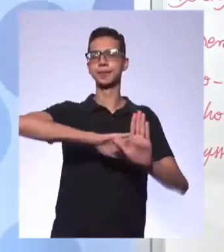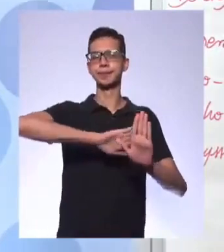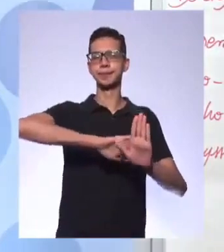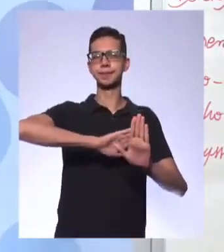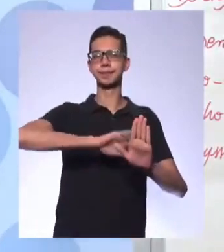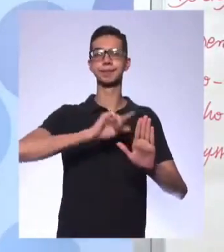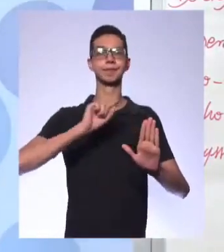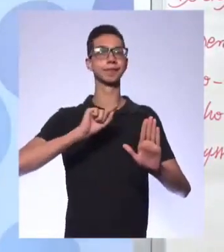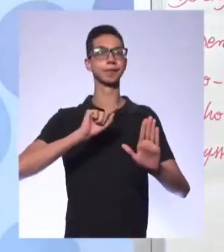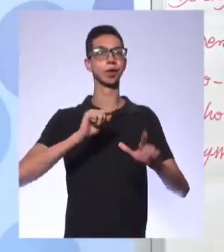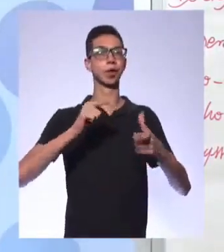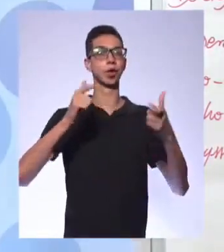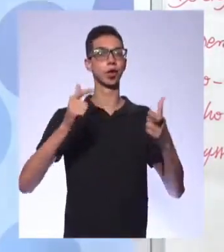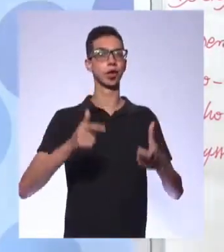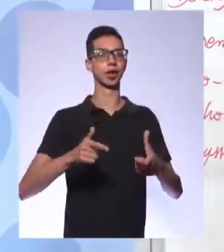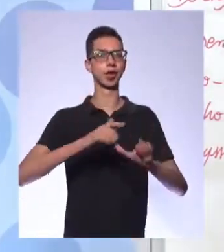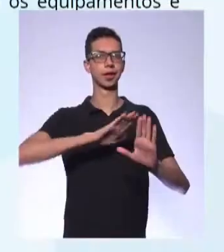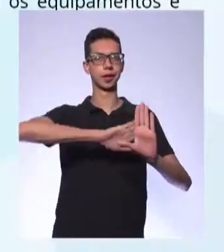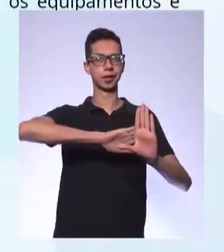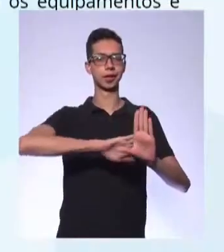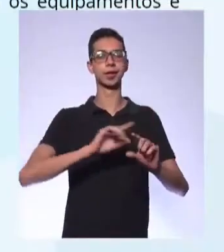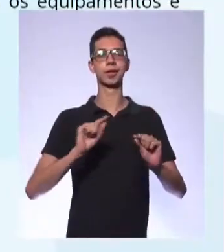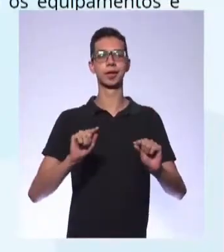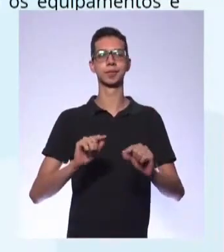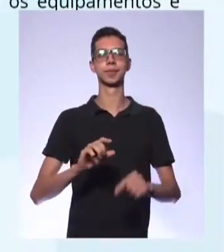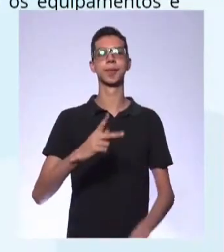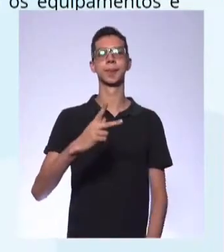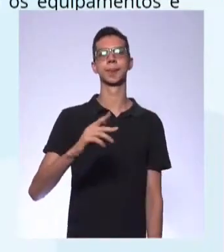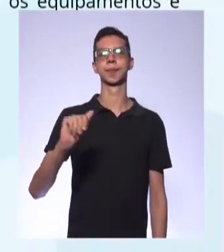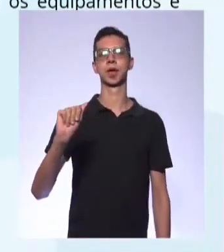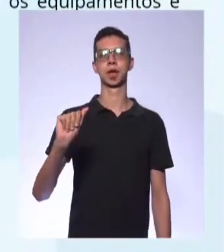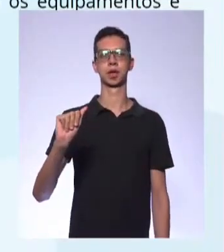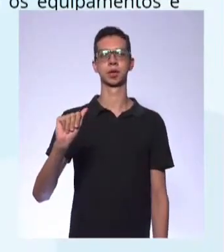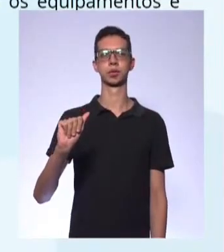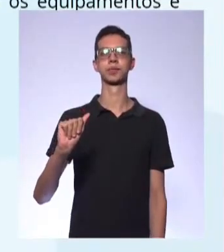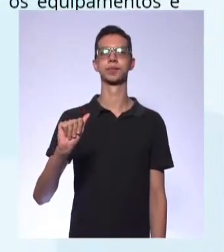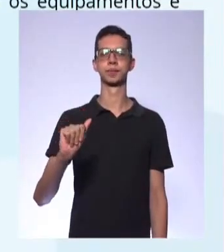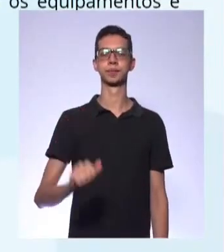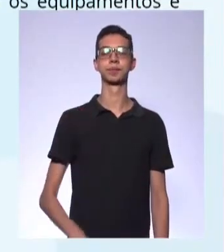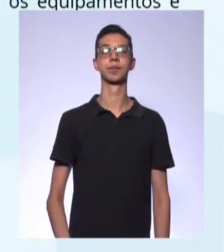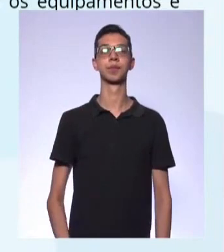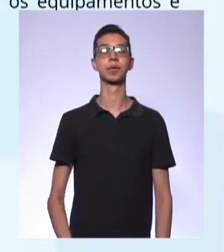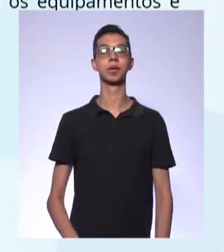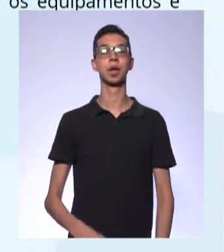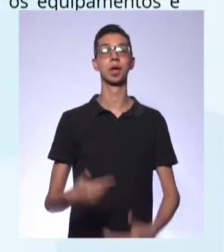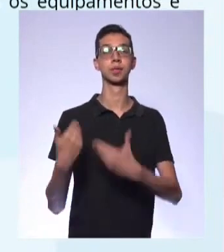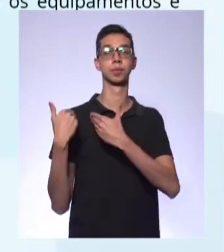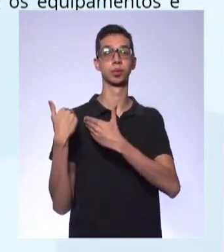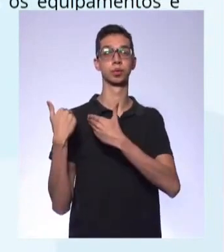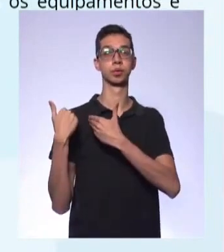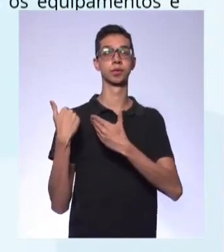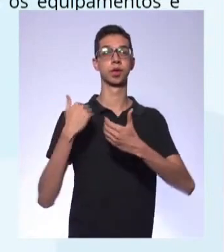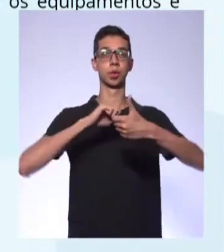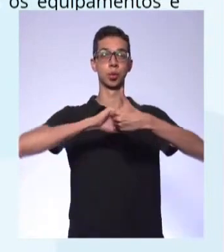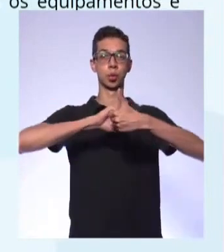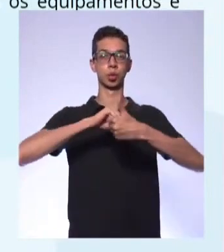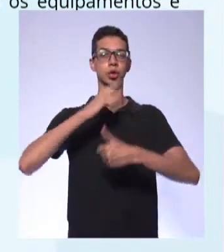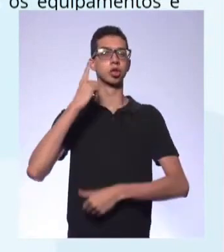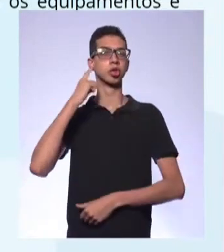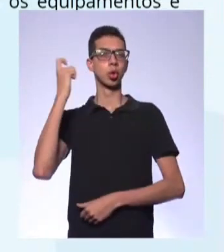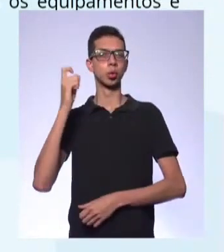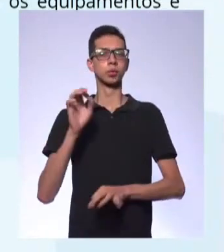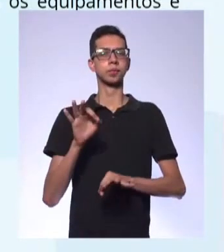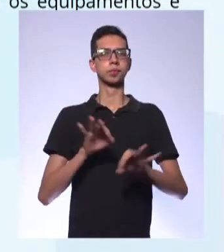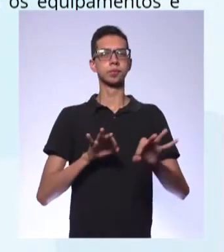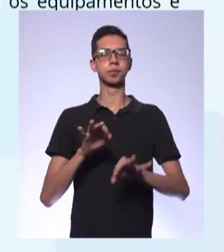sempre atrás dos bastidores ali, os operadores de PA, que são responsáveis pela qualidade do áudio. Eles corrigem qualquer distorção,